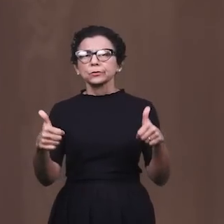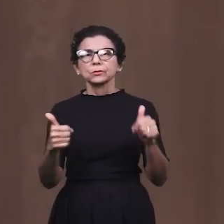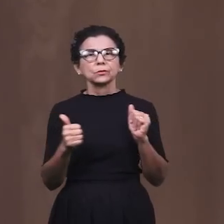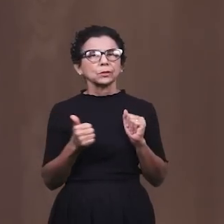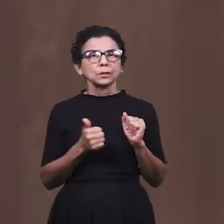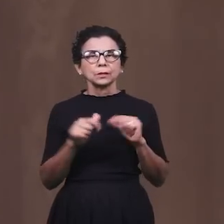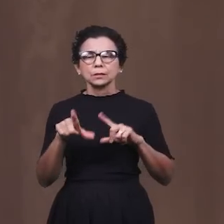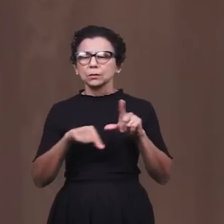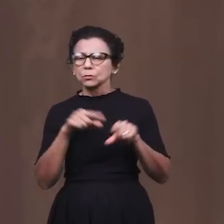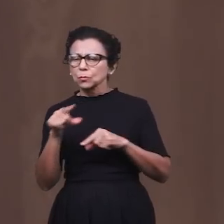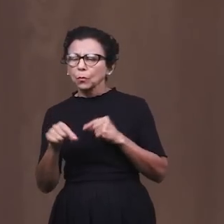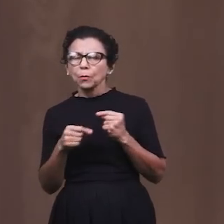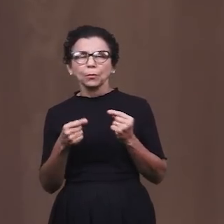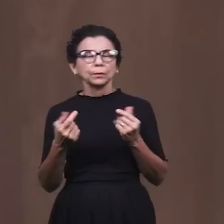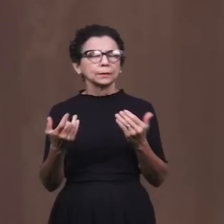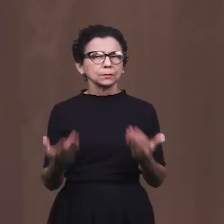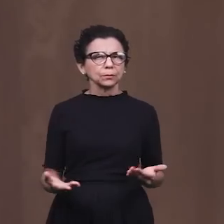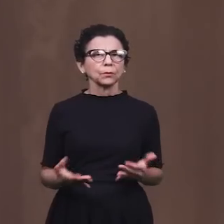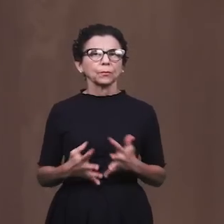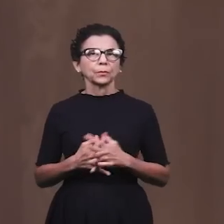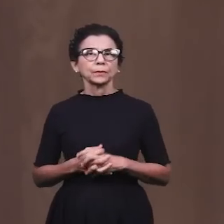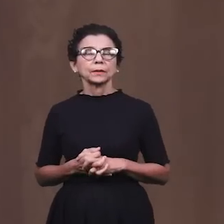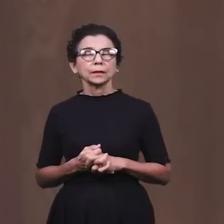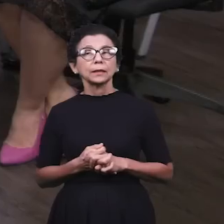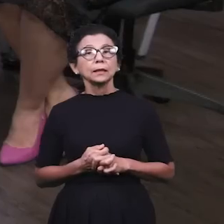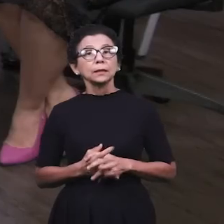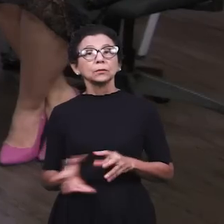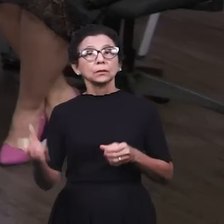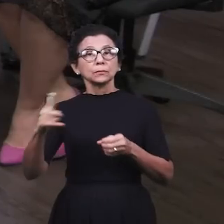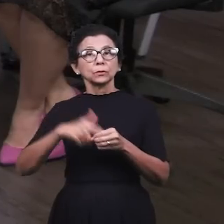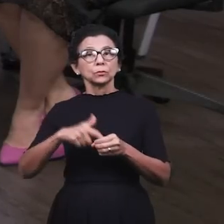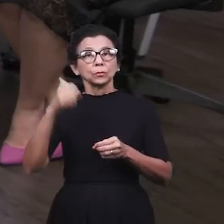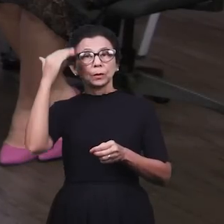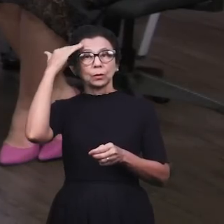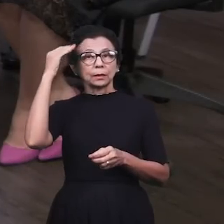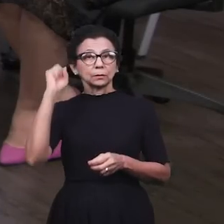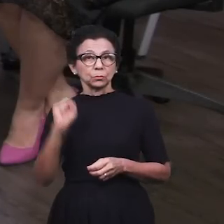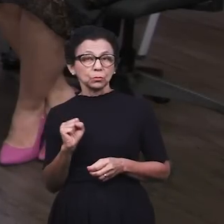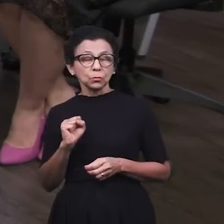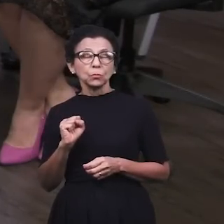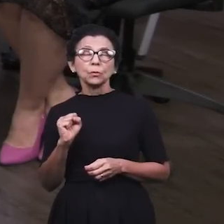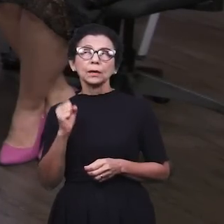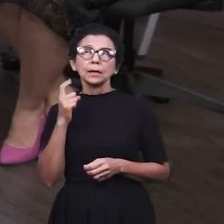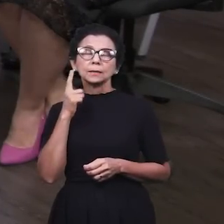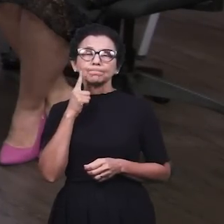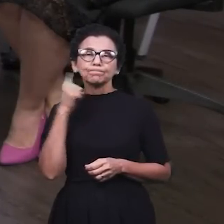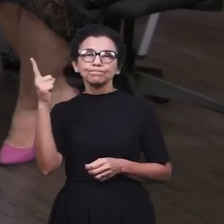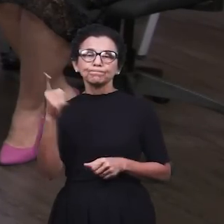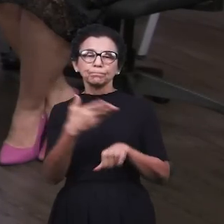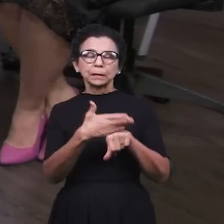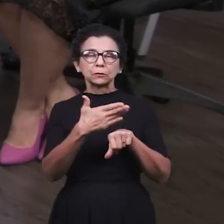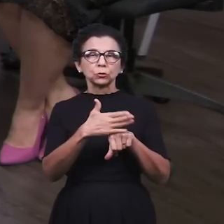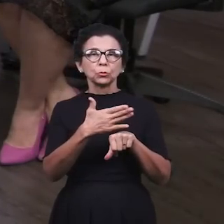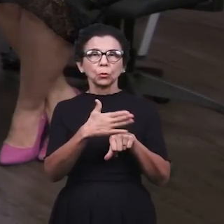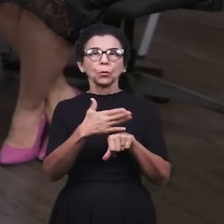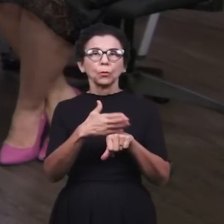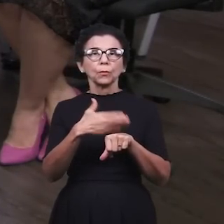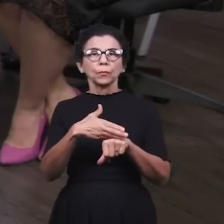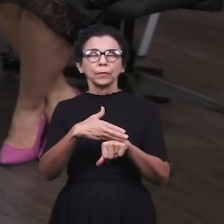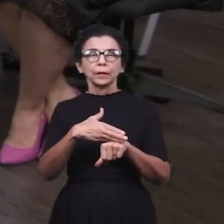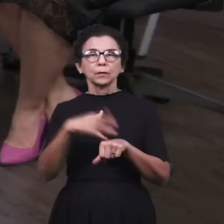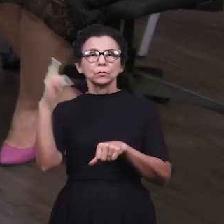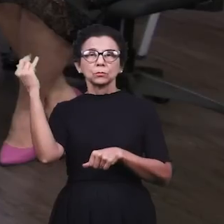experiência, ela pôde, então, colocar isso em prática. Isso resultou num crescimento espiritual dela muito grande e dos